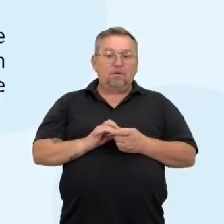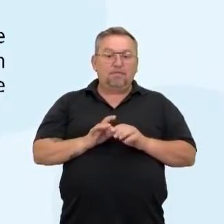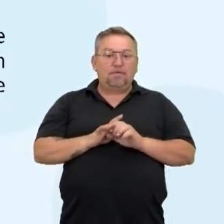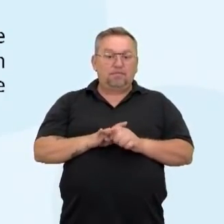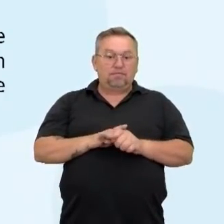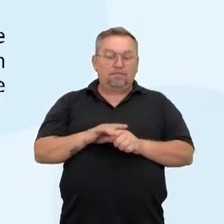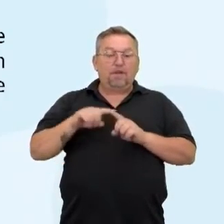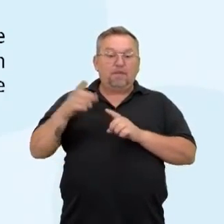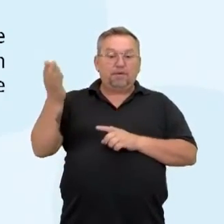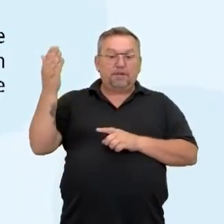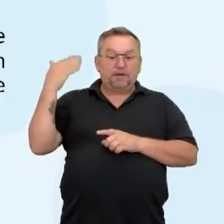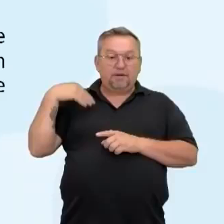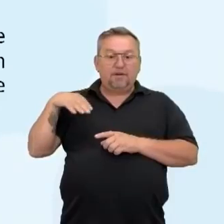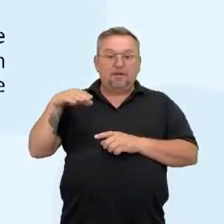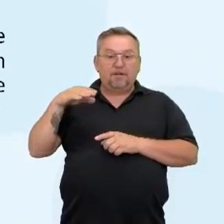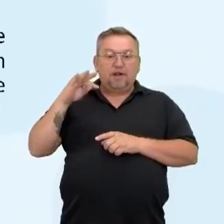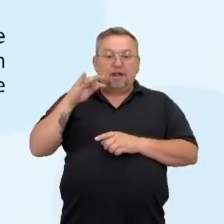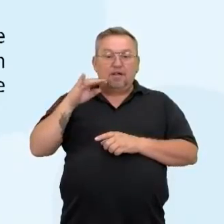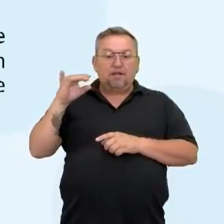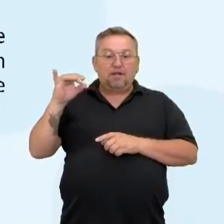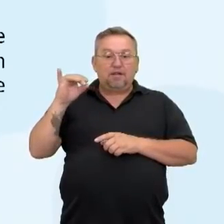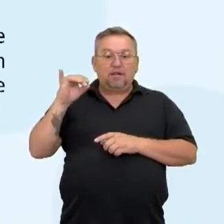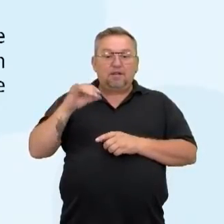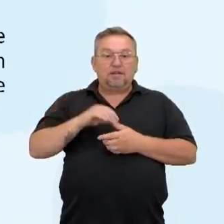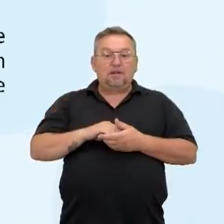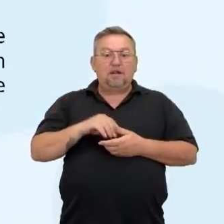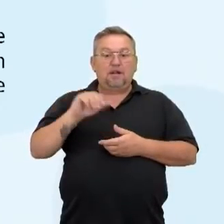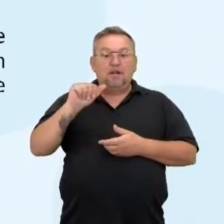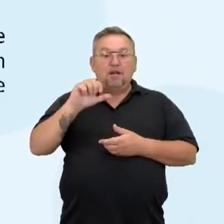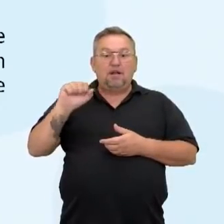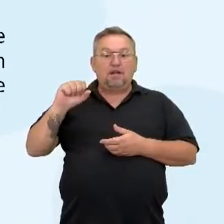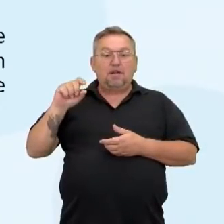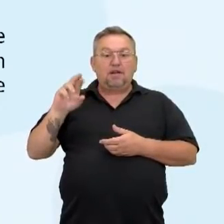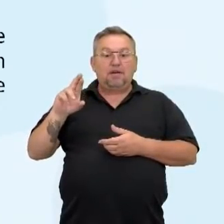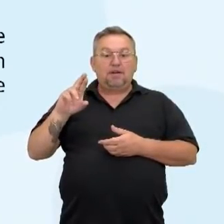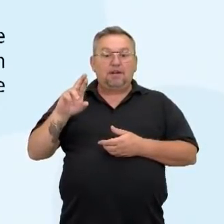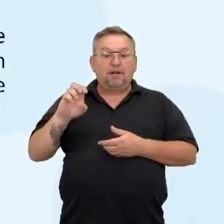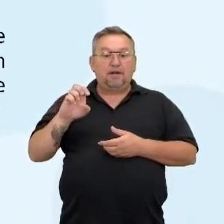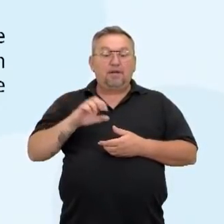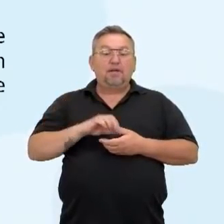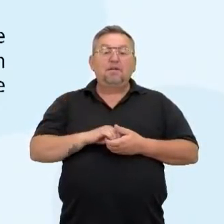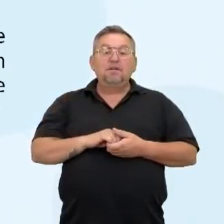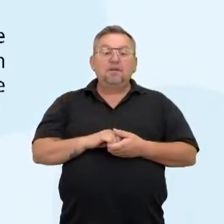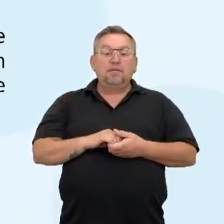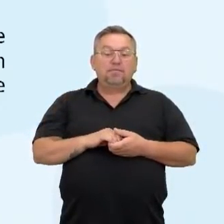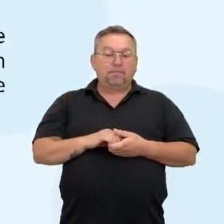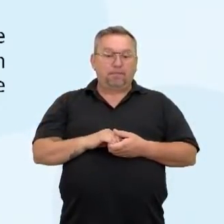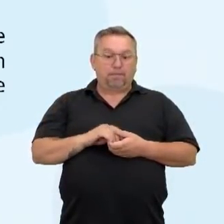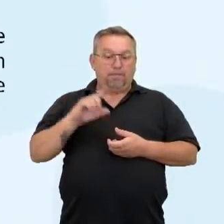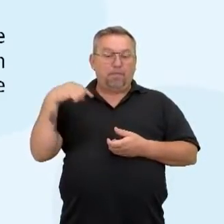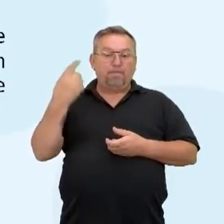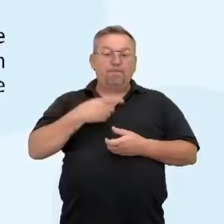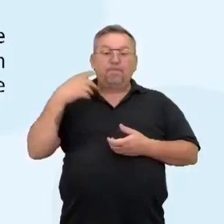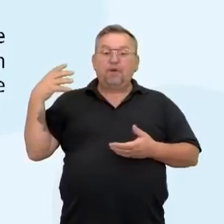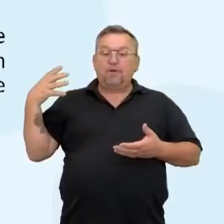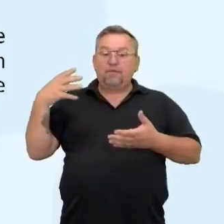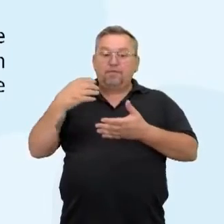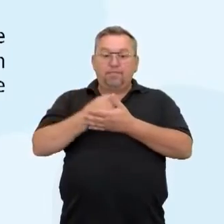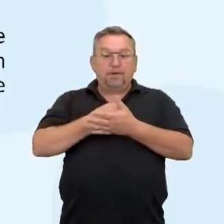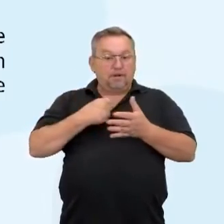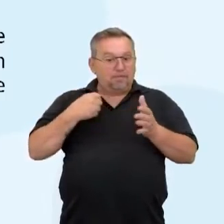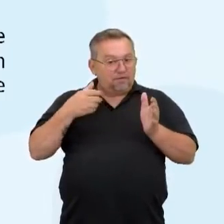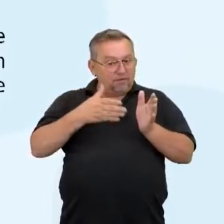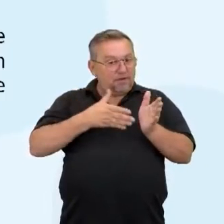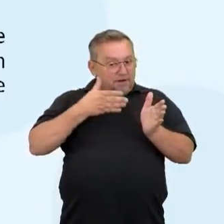passado do verbo take, né? Então, take é pegar. We took a train. Nós pegamos um trem em